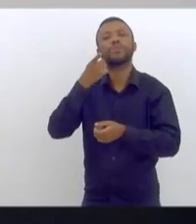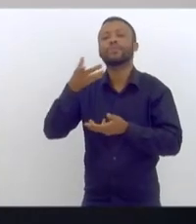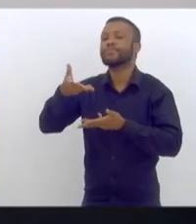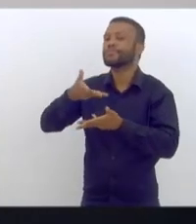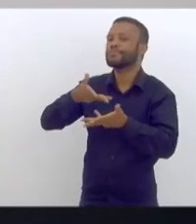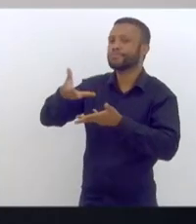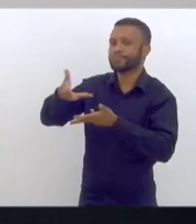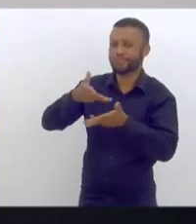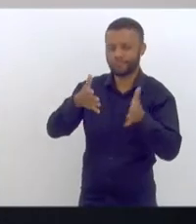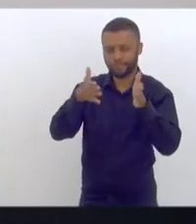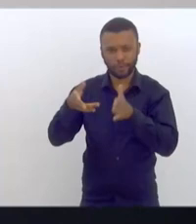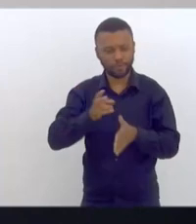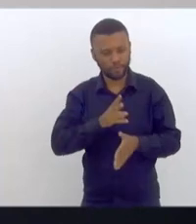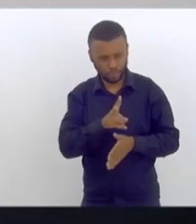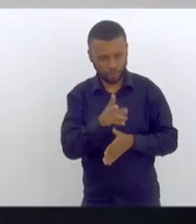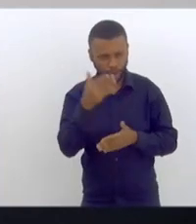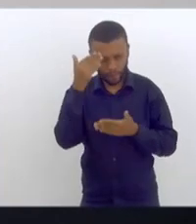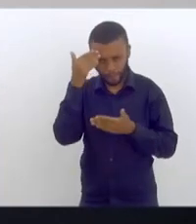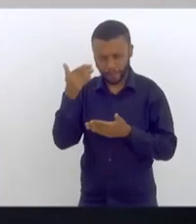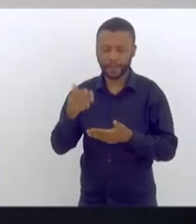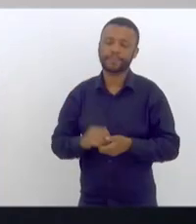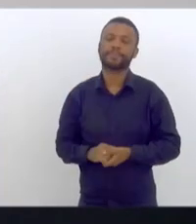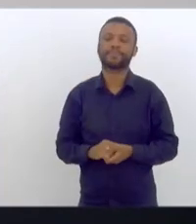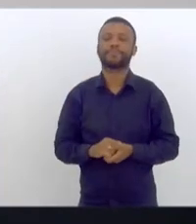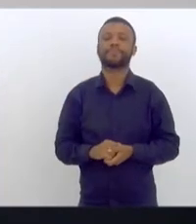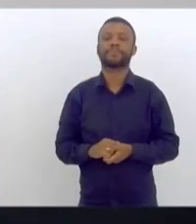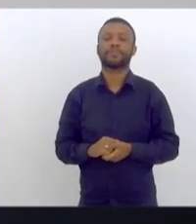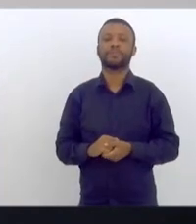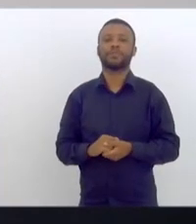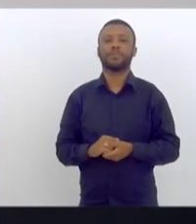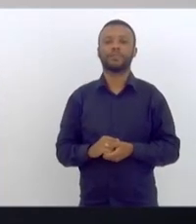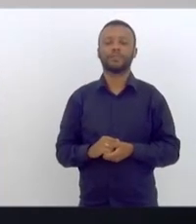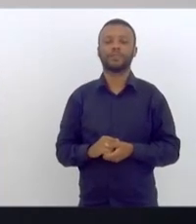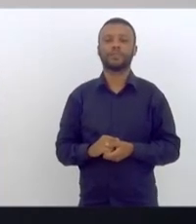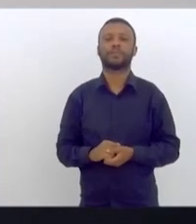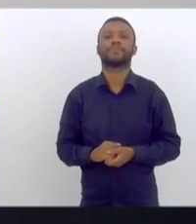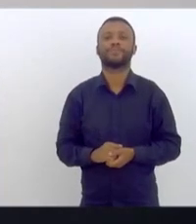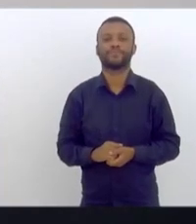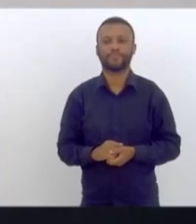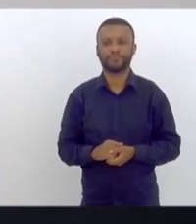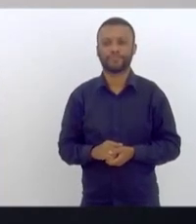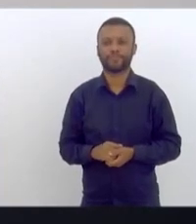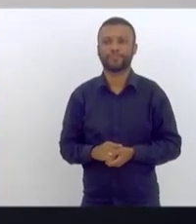vamos continuar Obrigado você sim